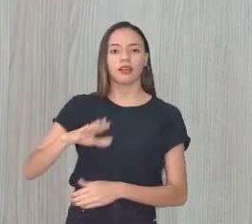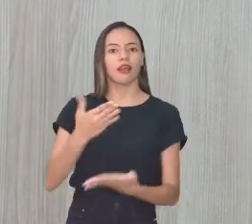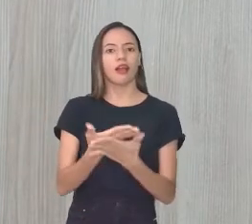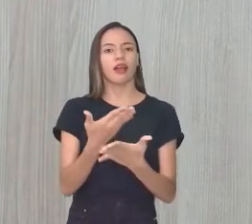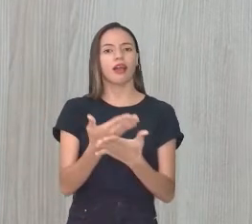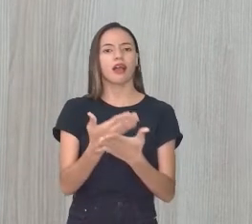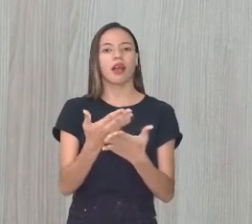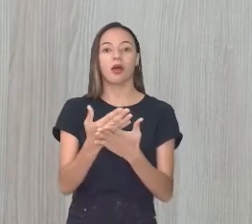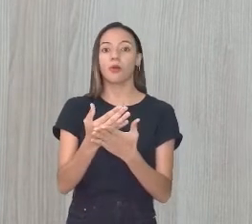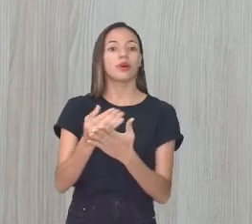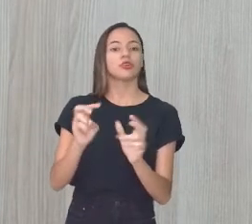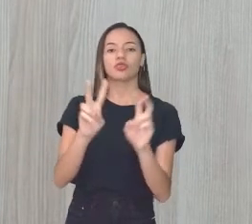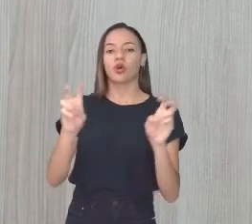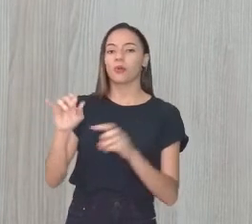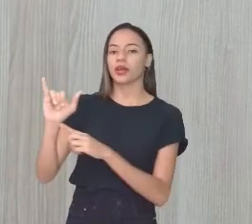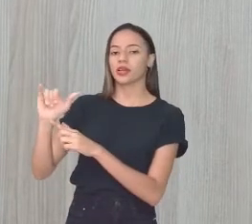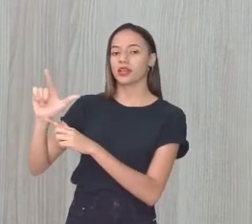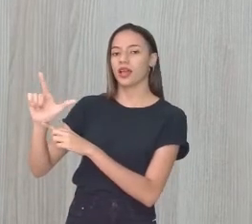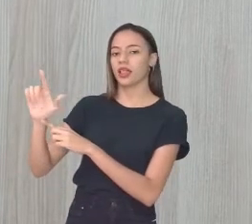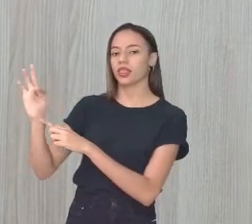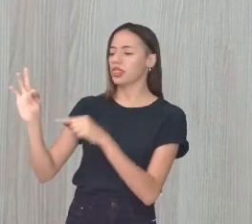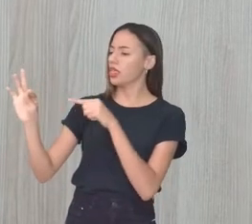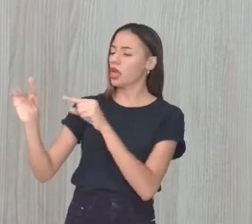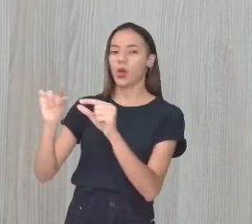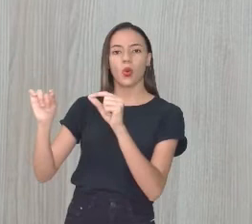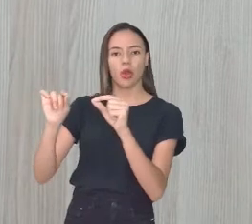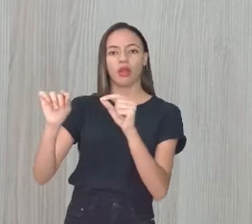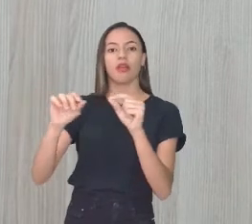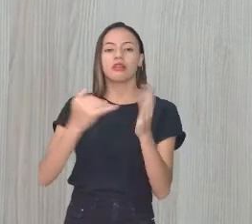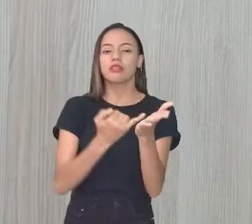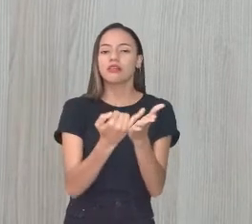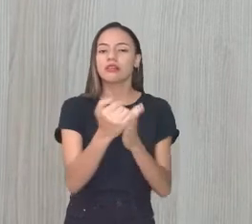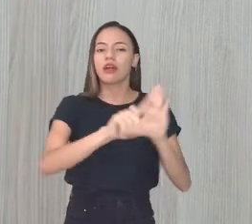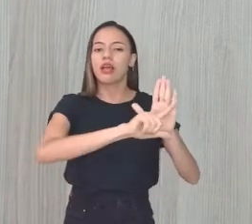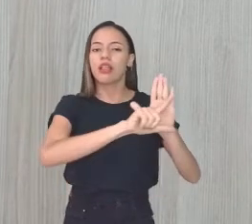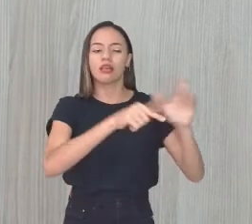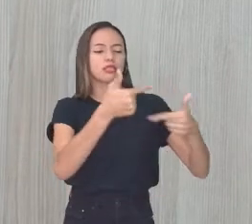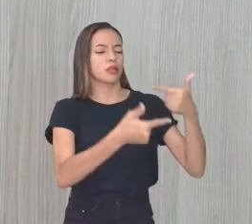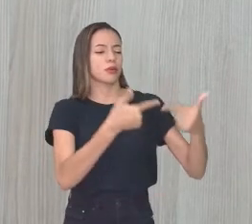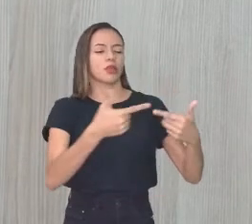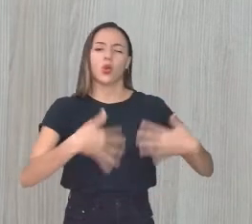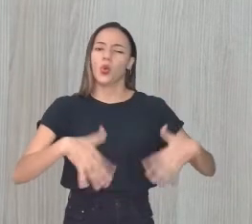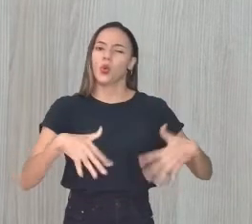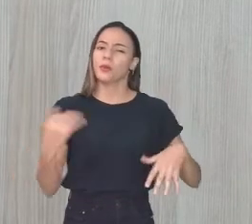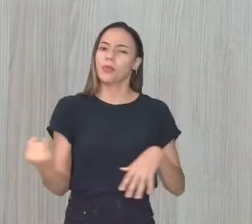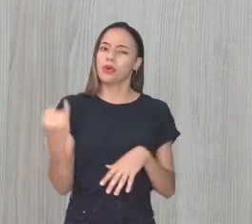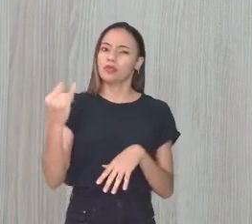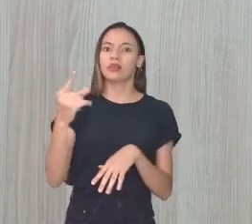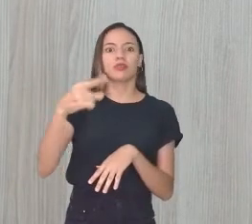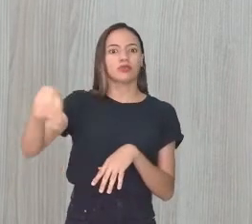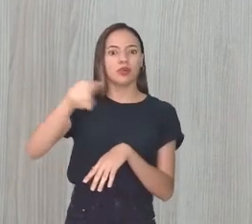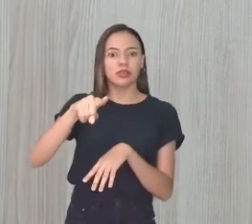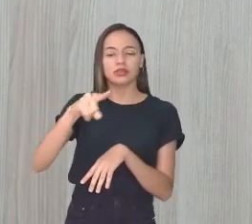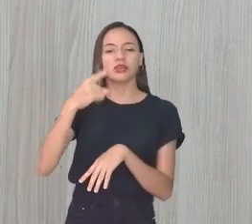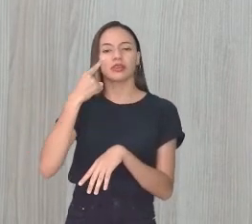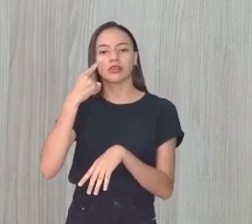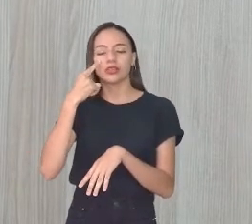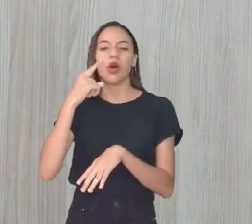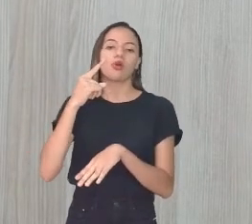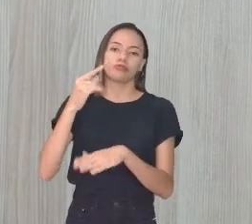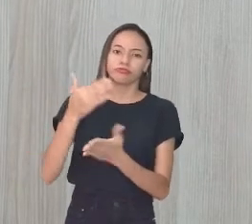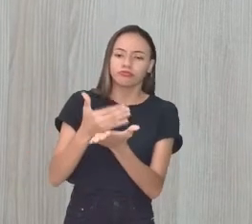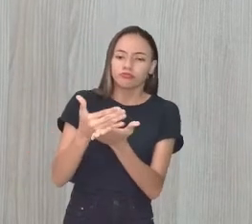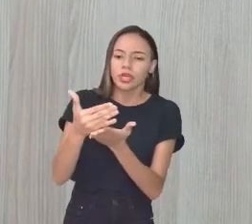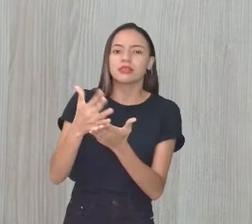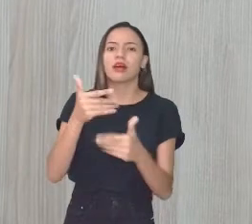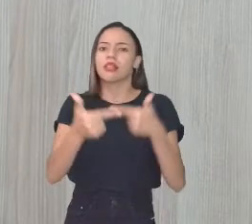de ILT, né? Introdução às leis trabalhistas, que é muito importante. Já já vocês vão entrar aí no mercado de trabalho